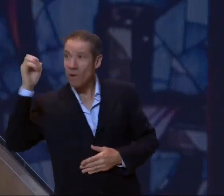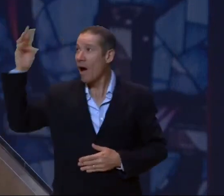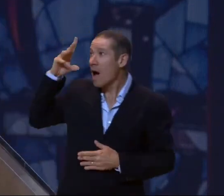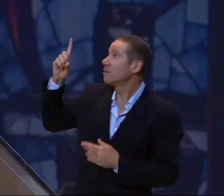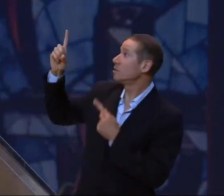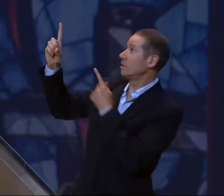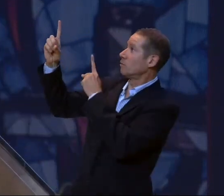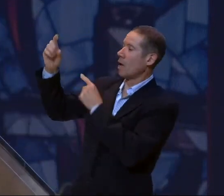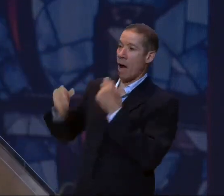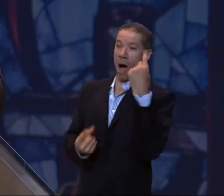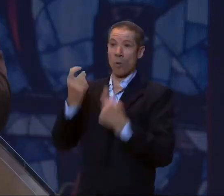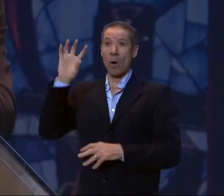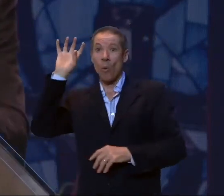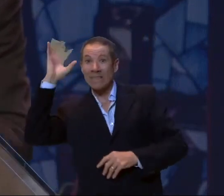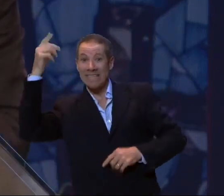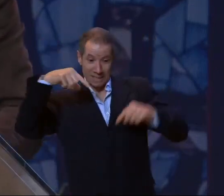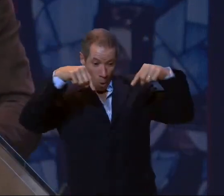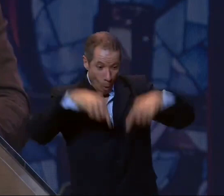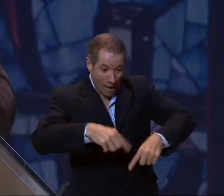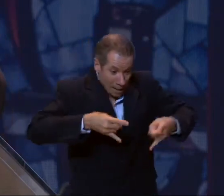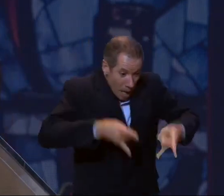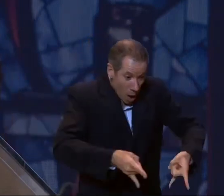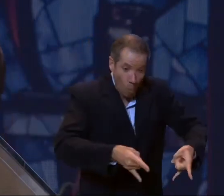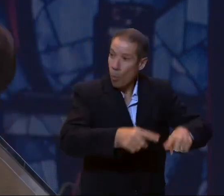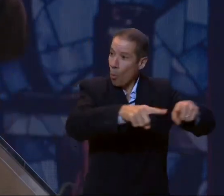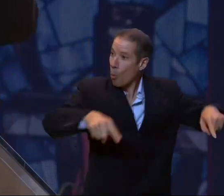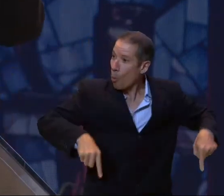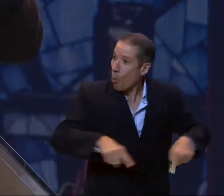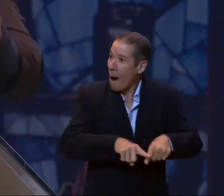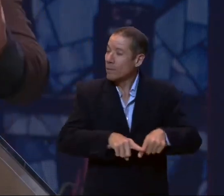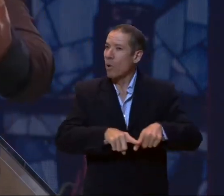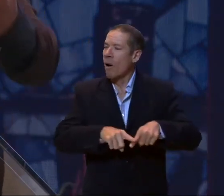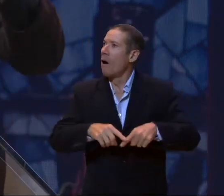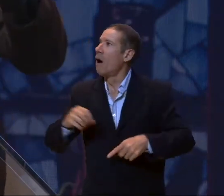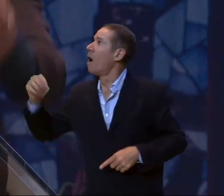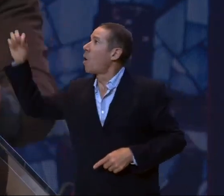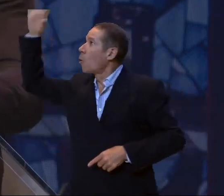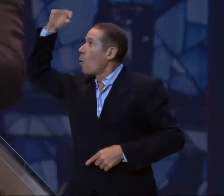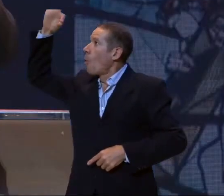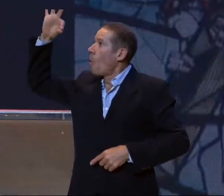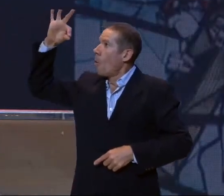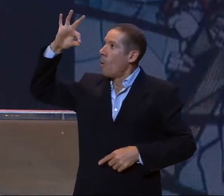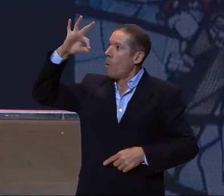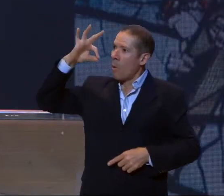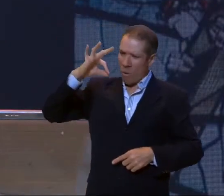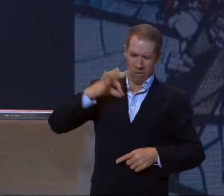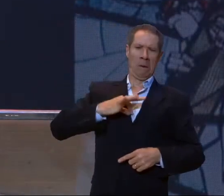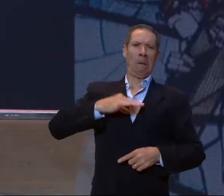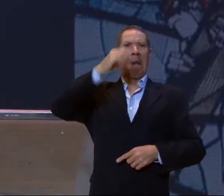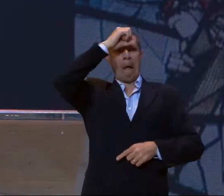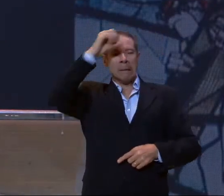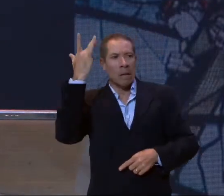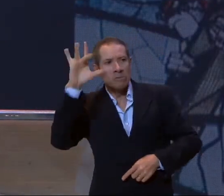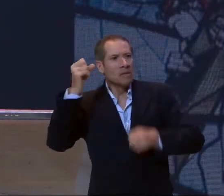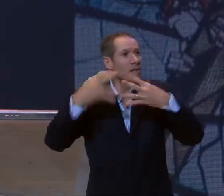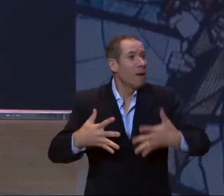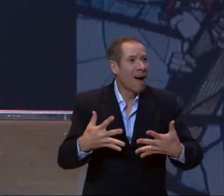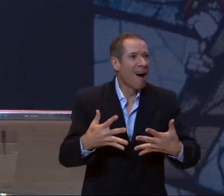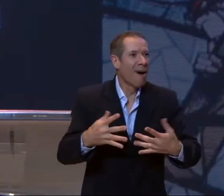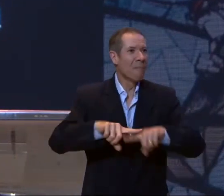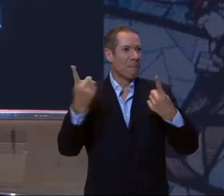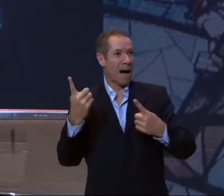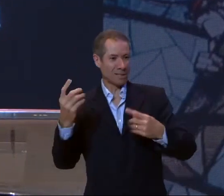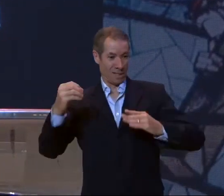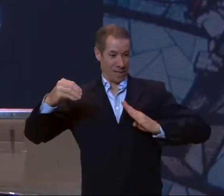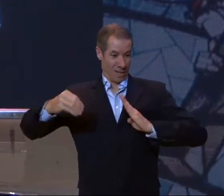Deus, algo aconteceu aqui. Algo repousou sobre mim. Eu não sei dizer o que é, mas dentro do